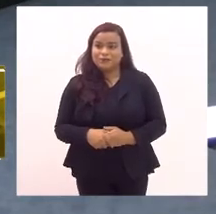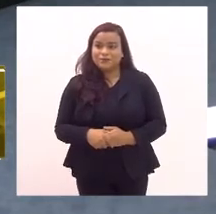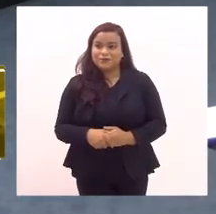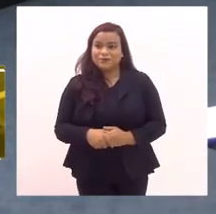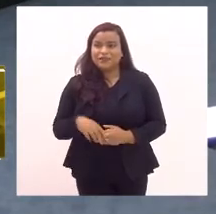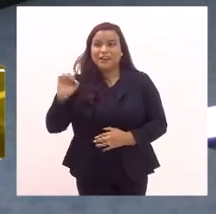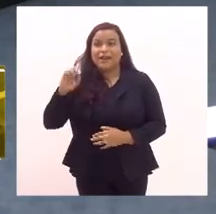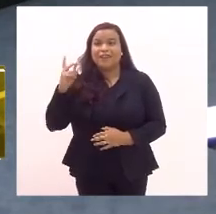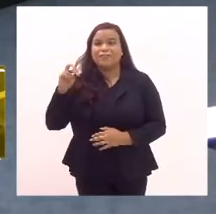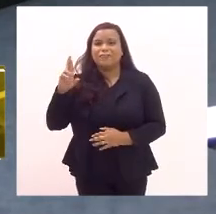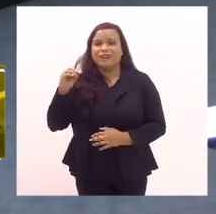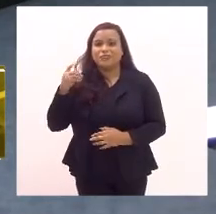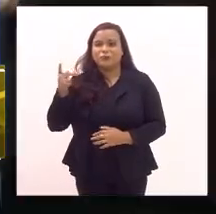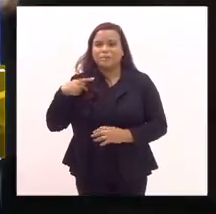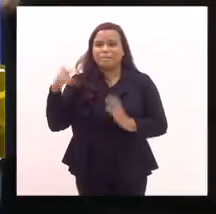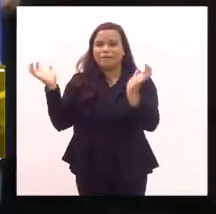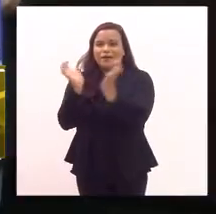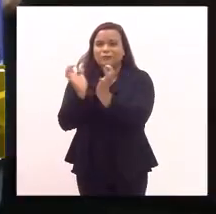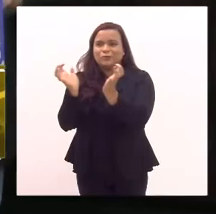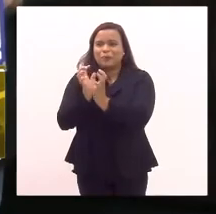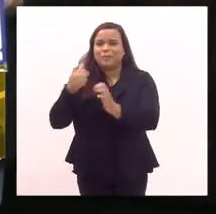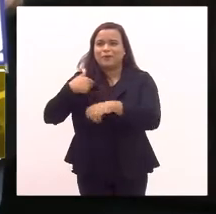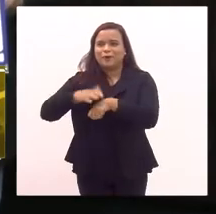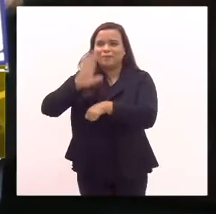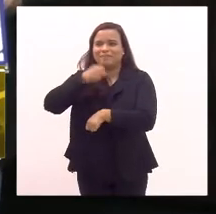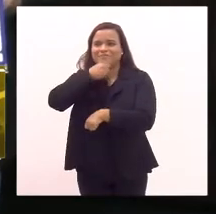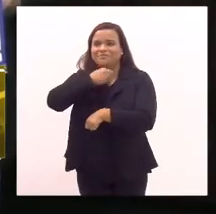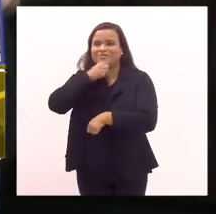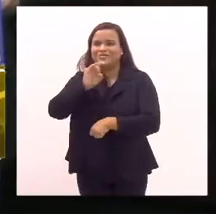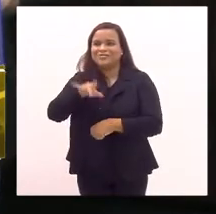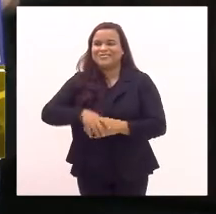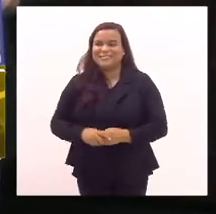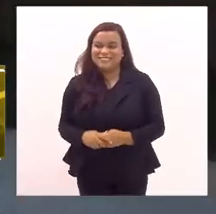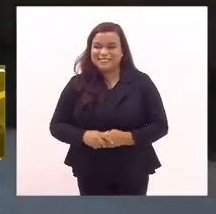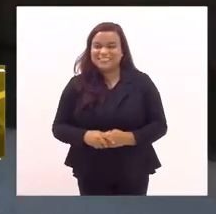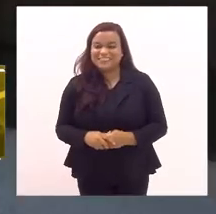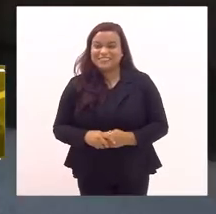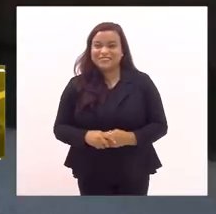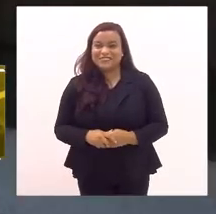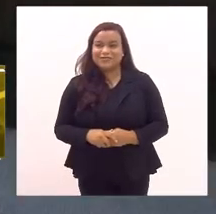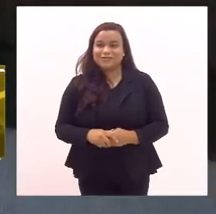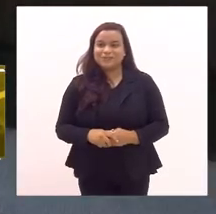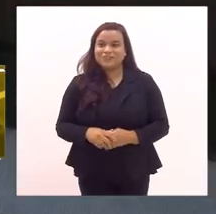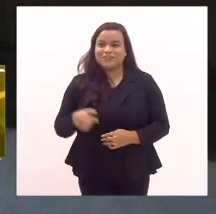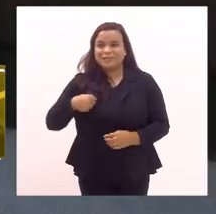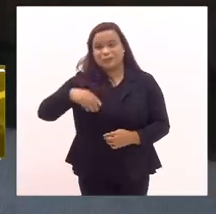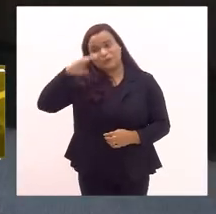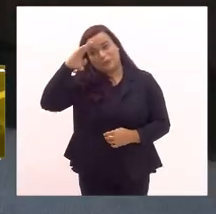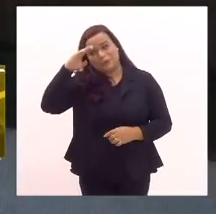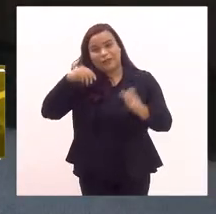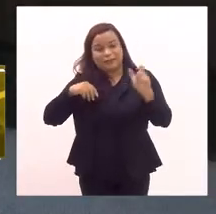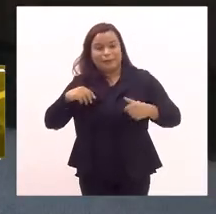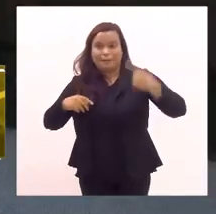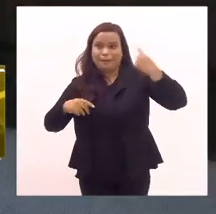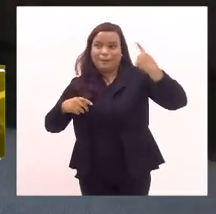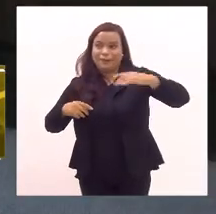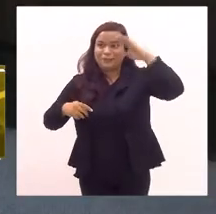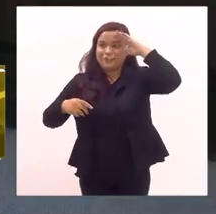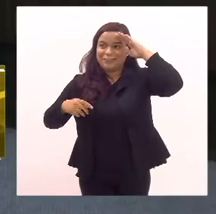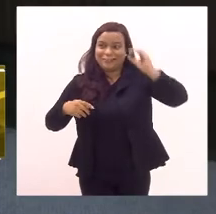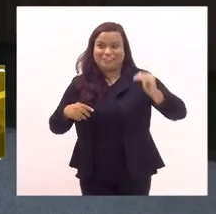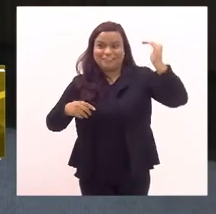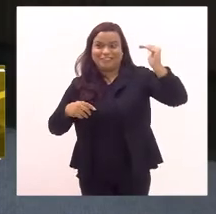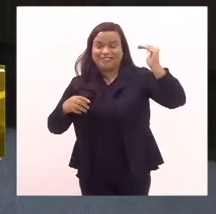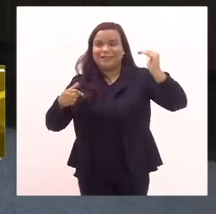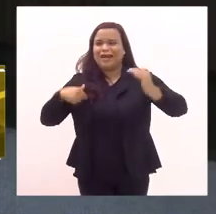Evandro é da minha turma, só que sou mais antigo que ele. Só que eu fiquei soldado, ele virou primeiro sargento. Foi uma